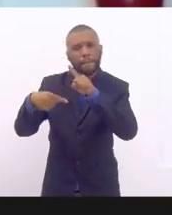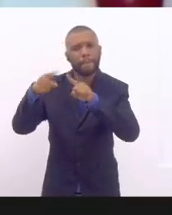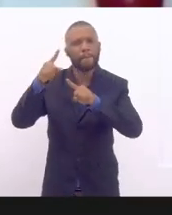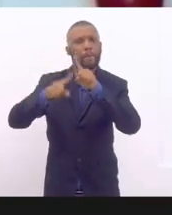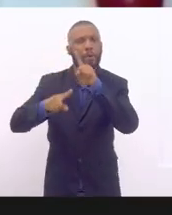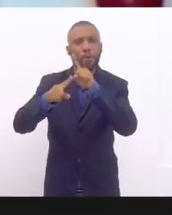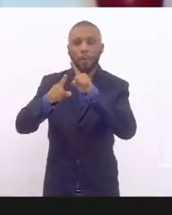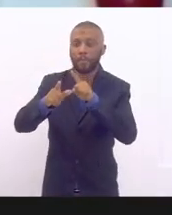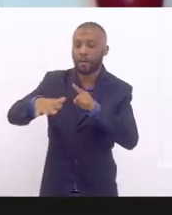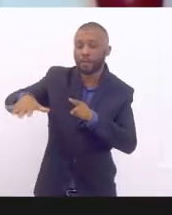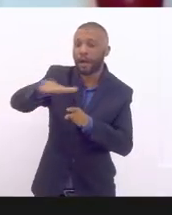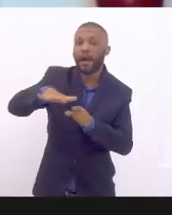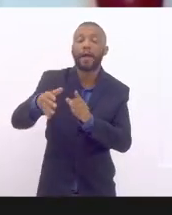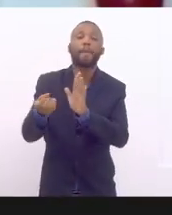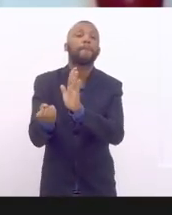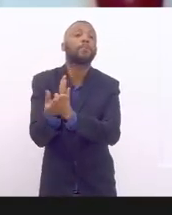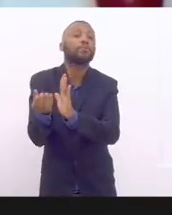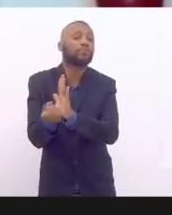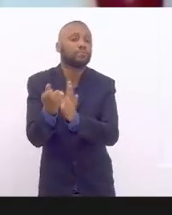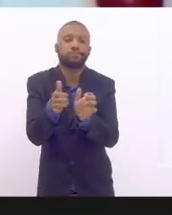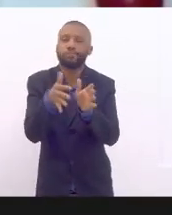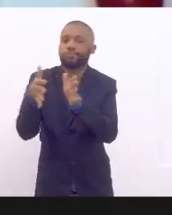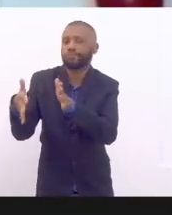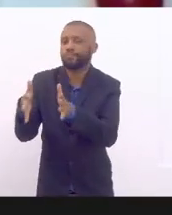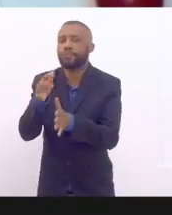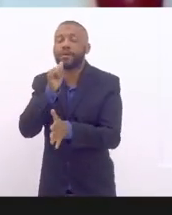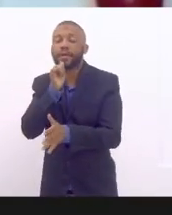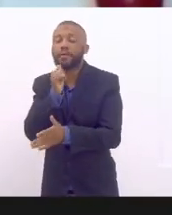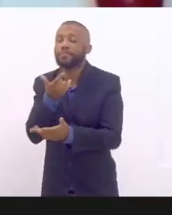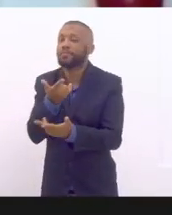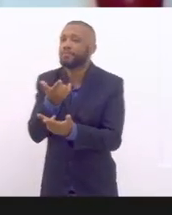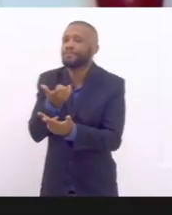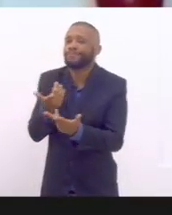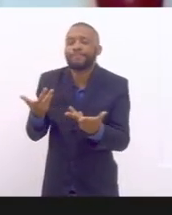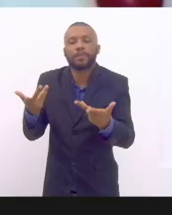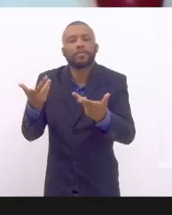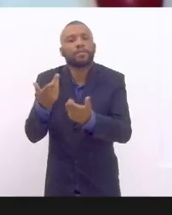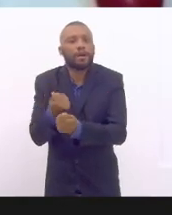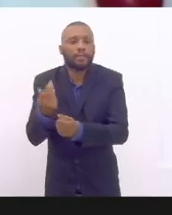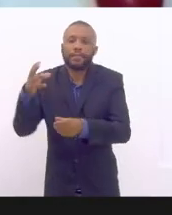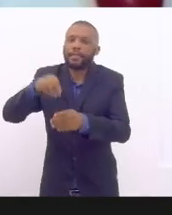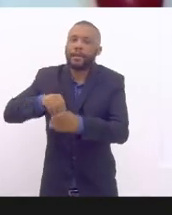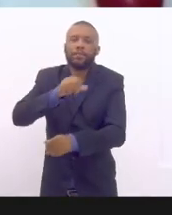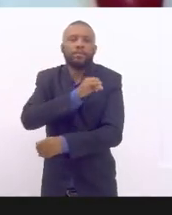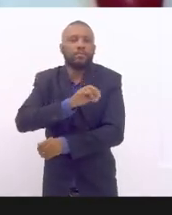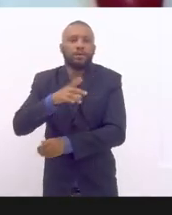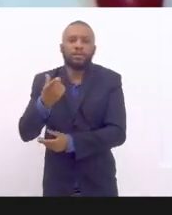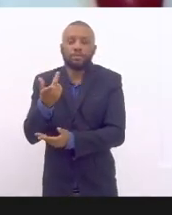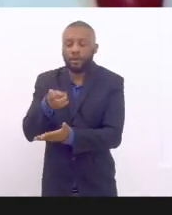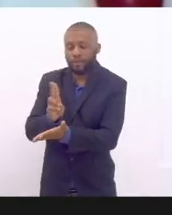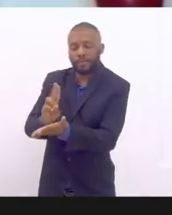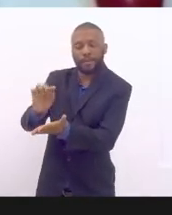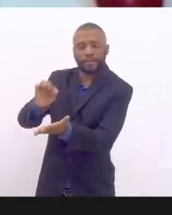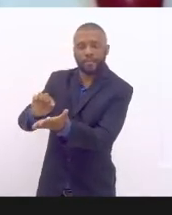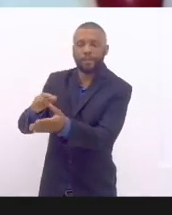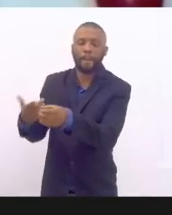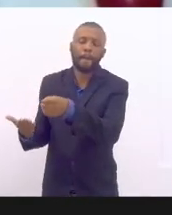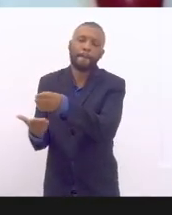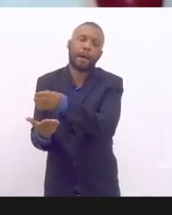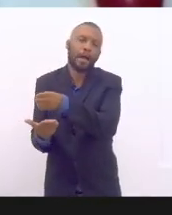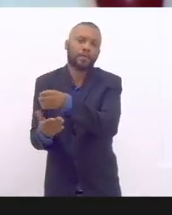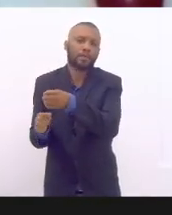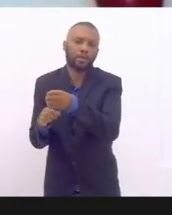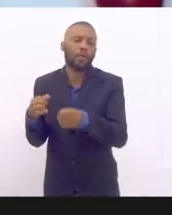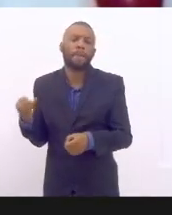produtivo temos exemplos muito ricos no Rio de Janeiro de como as Universidades são absolutamente fundamentais